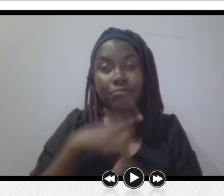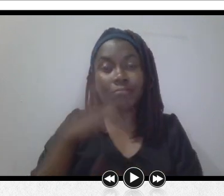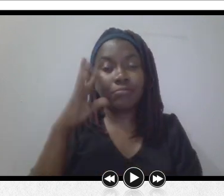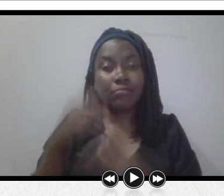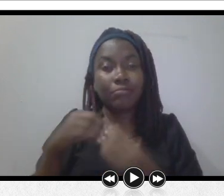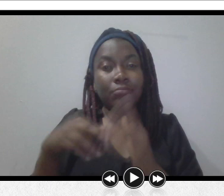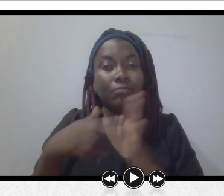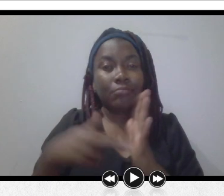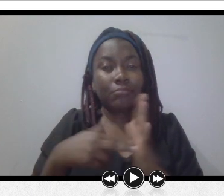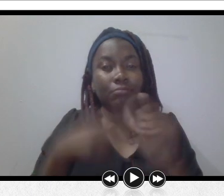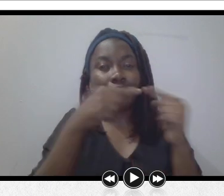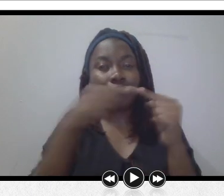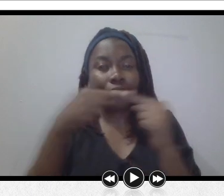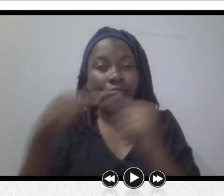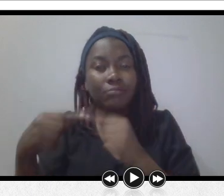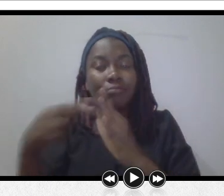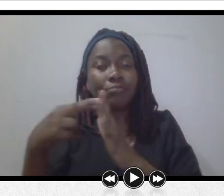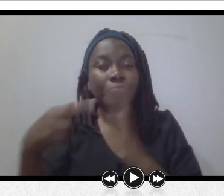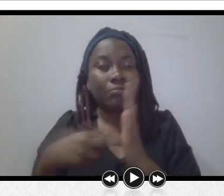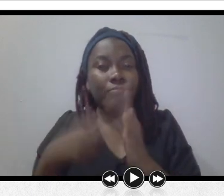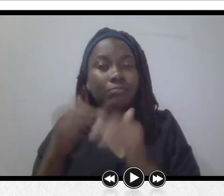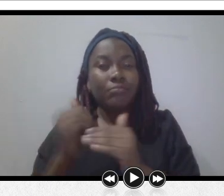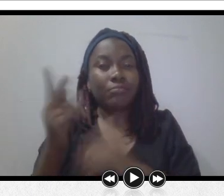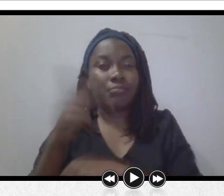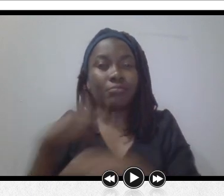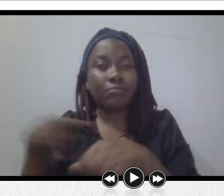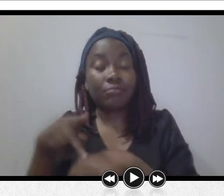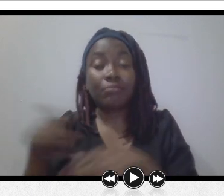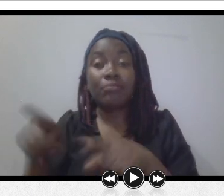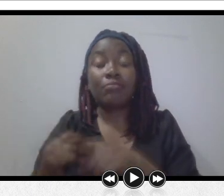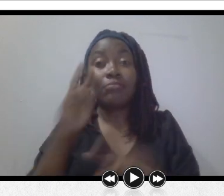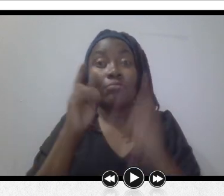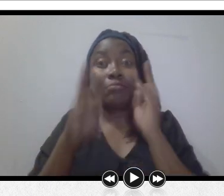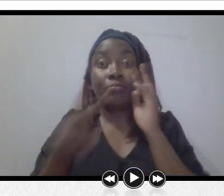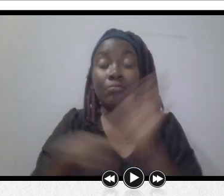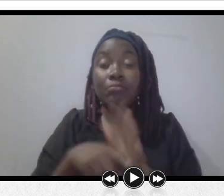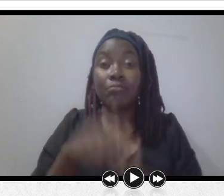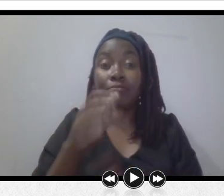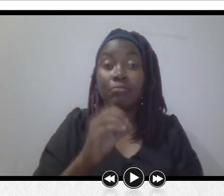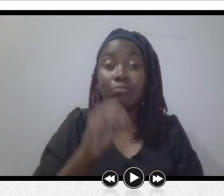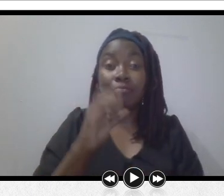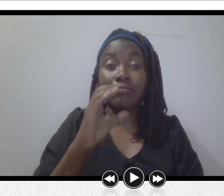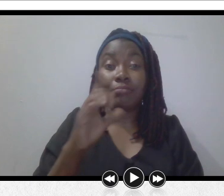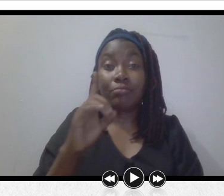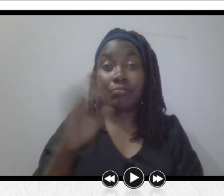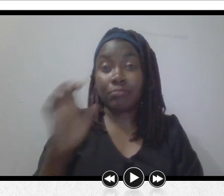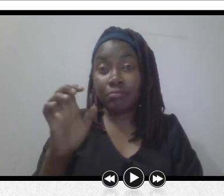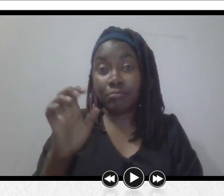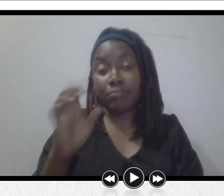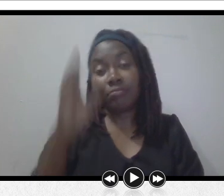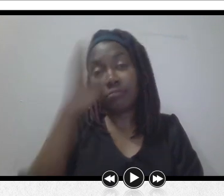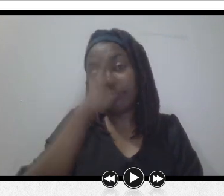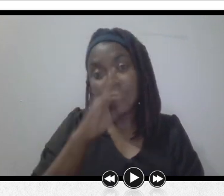regras alinhadas com a regulação estrangeira e também olhando com olhares aqui da OCDE, né, já que o Brasil é